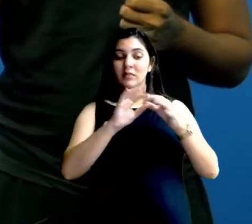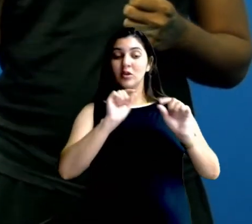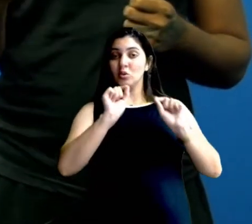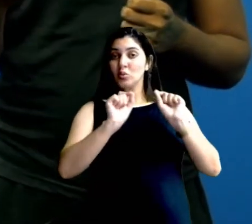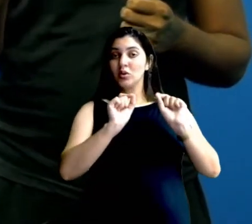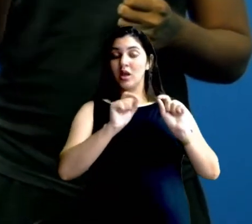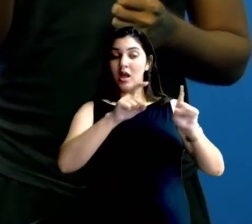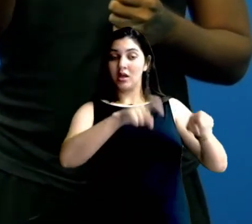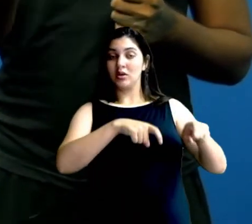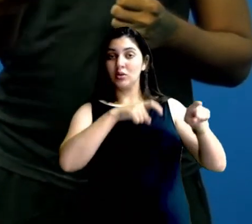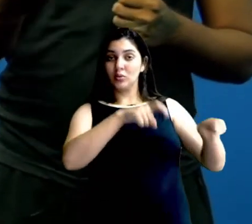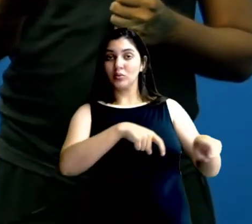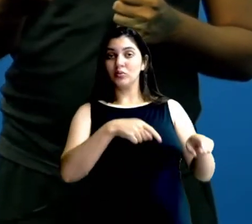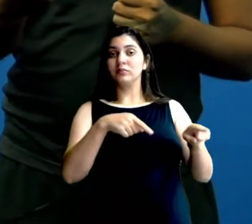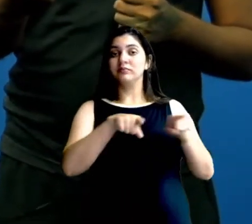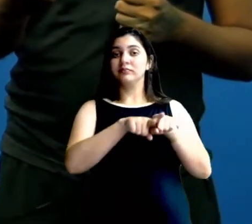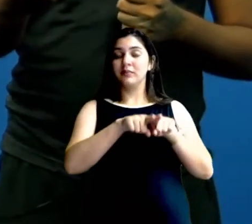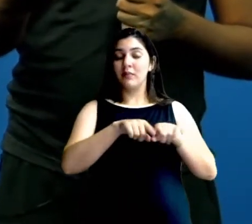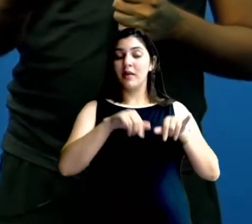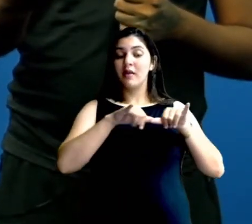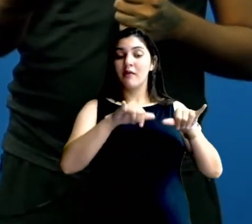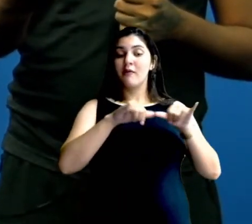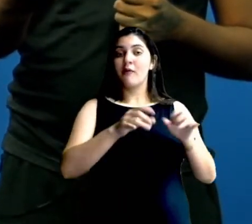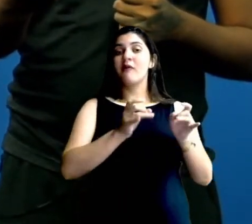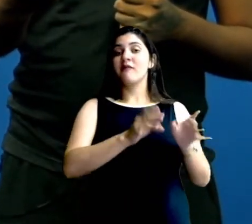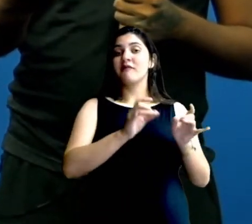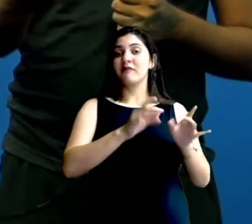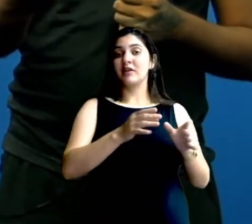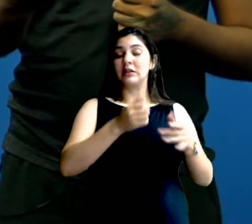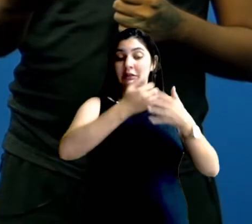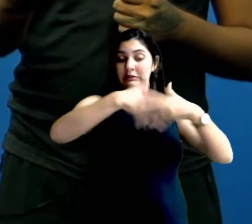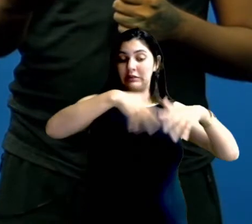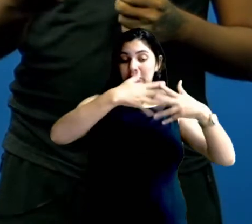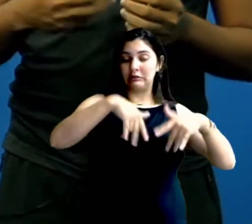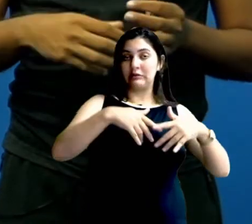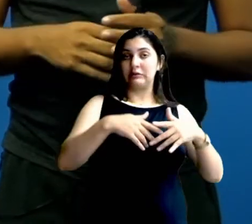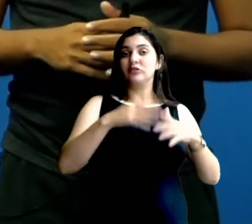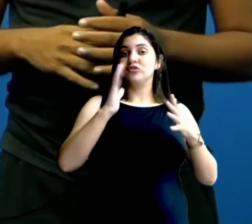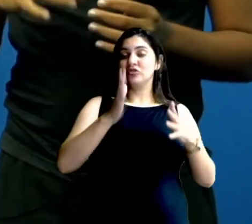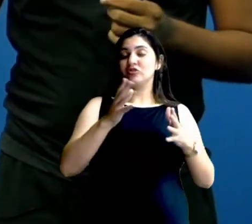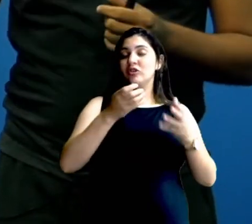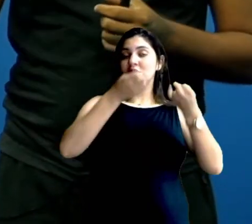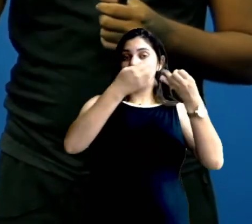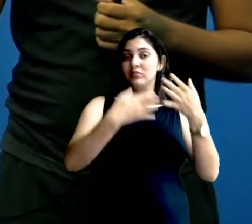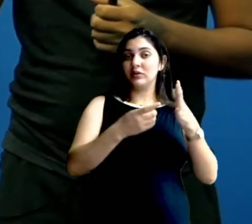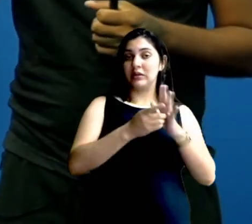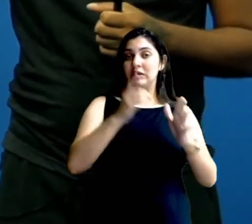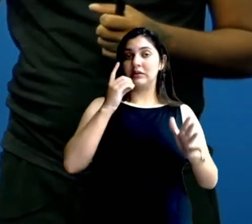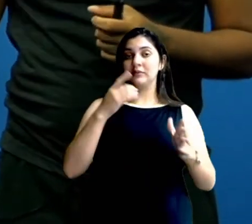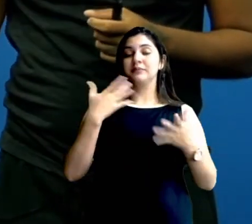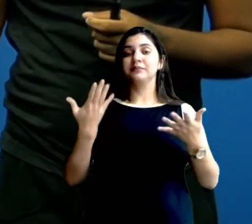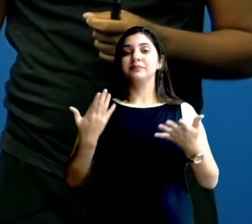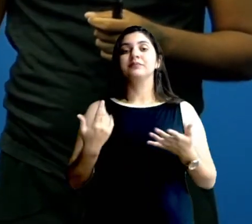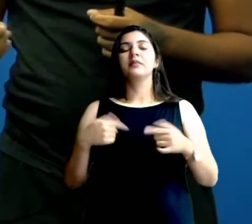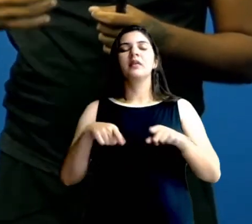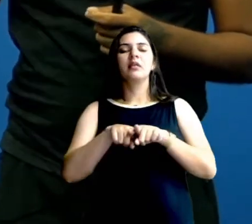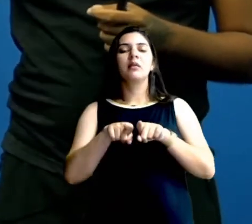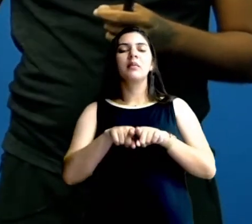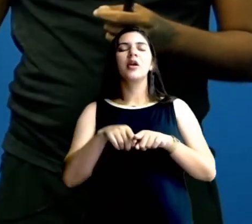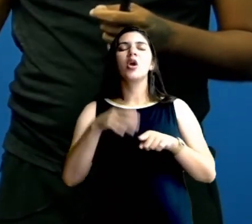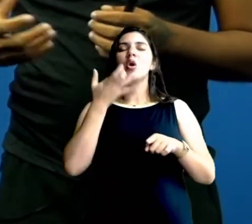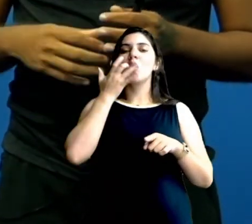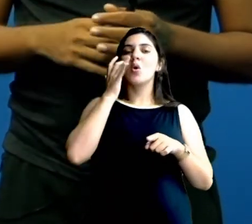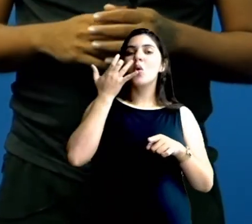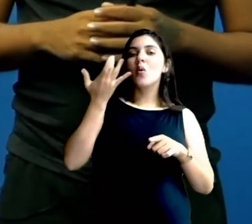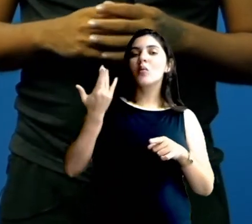agricultura mas também um comércio desses recursos naturais que eu falei para vocês anteriormente Tá além das minas de ouro também